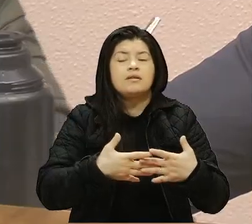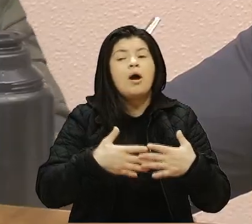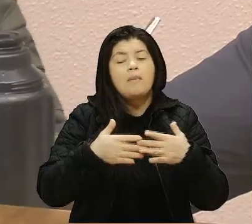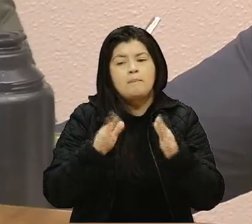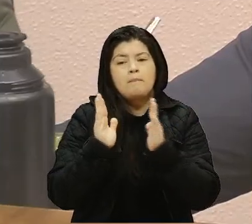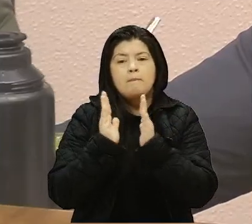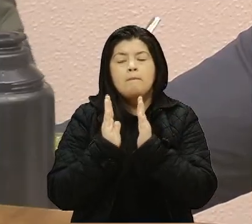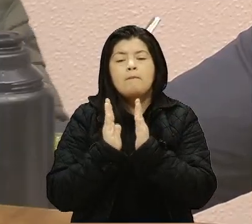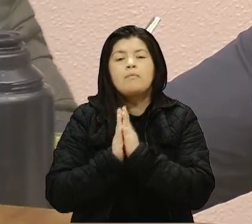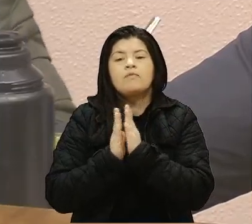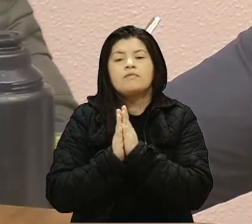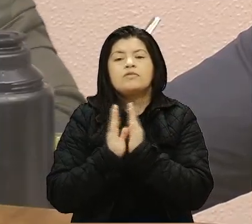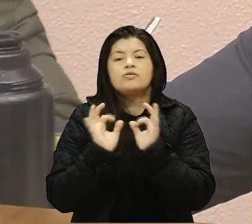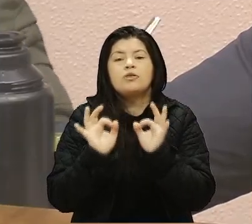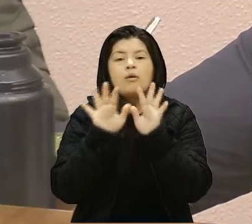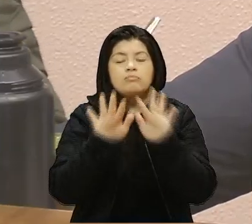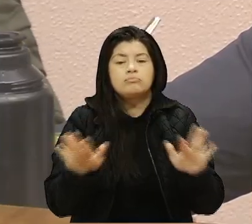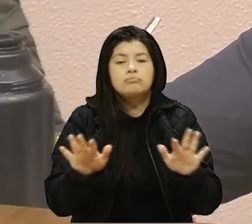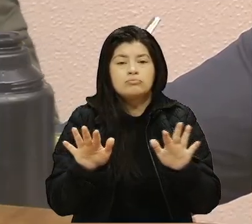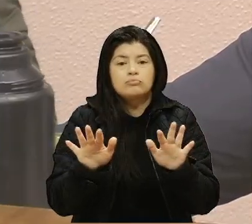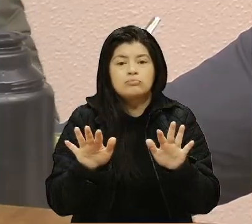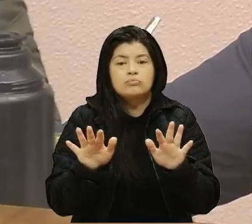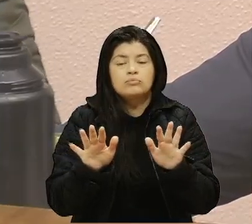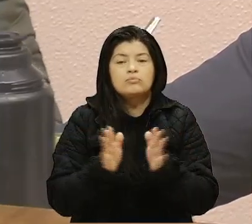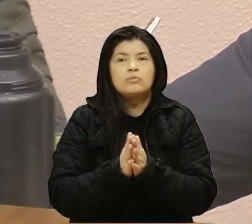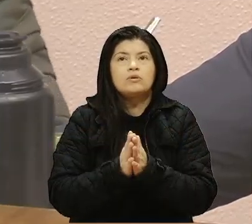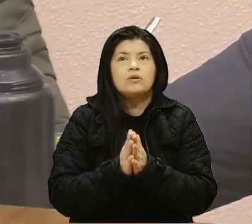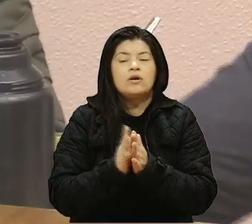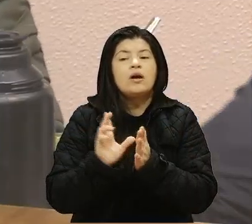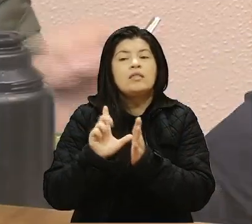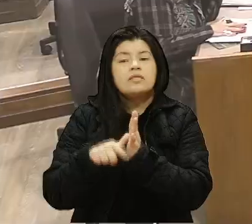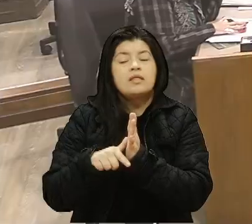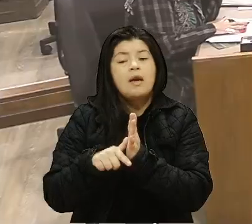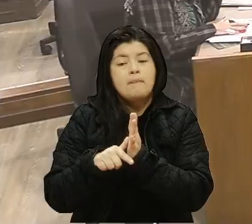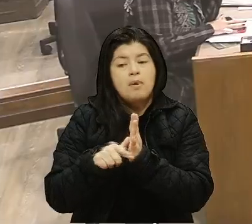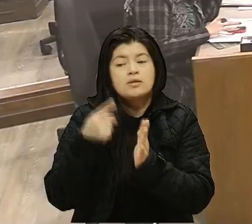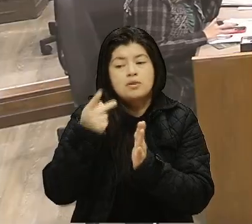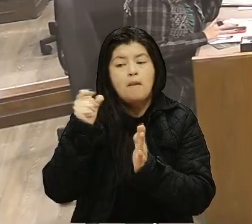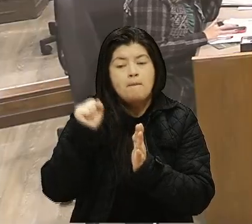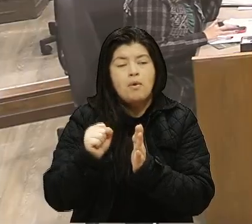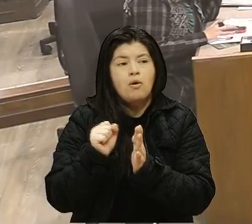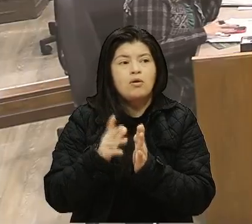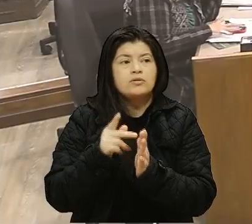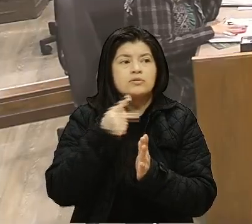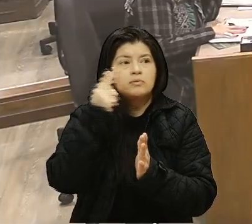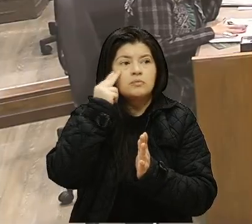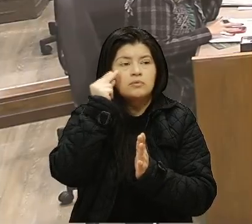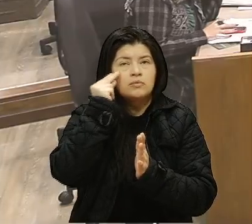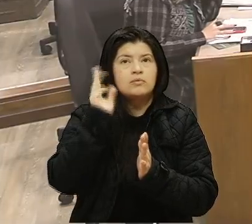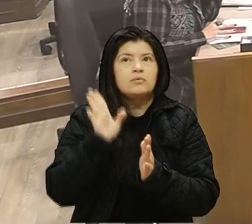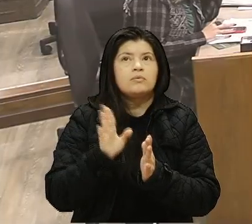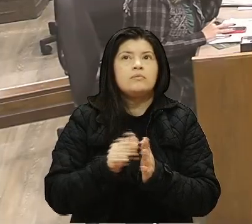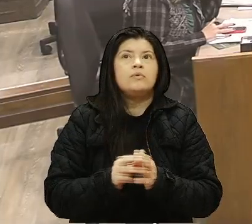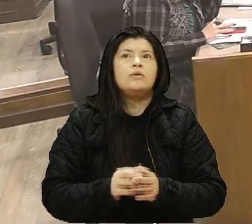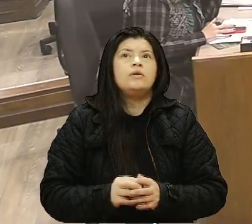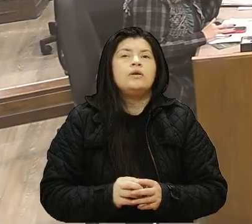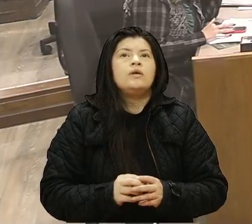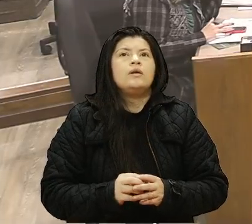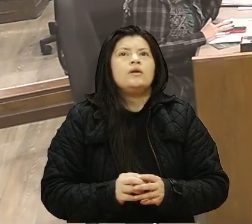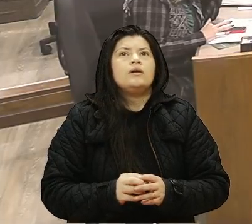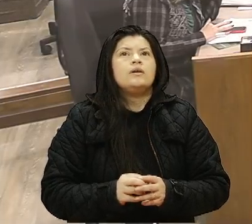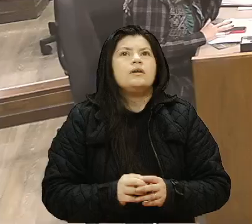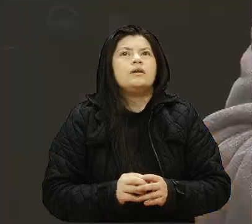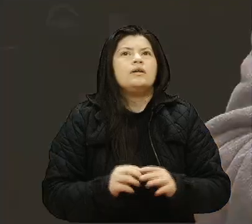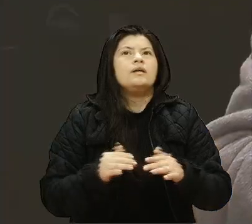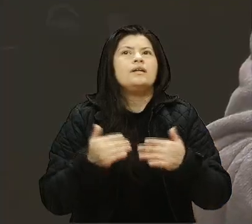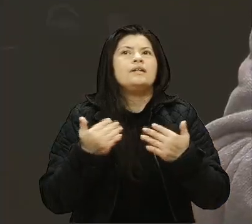pede questão de ordem, o senhor não solicitou. Depois o senhor pede, segue o vereador Cláudio Libardi. Presidente, mantendo a integralidade